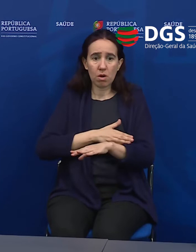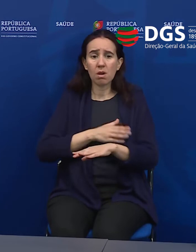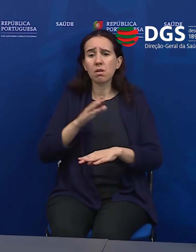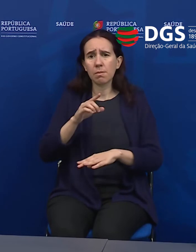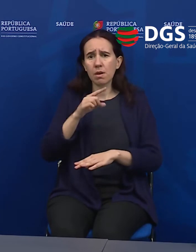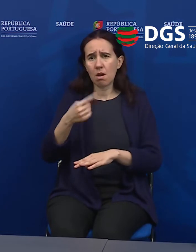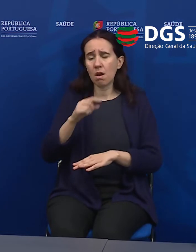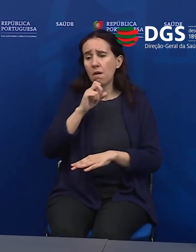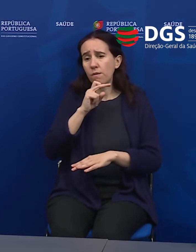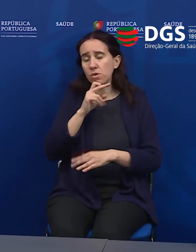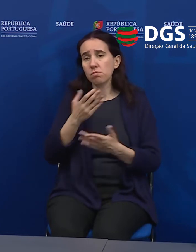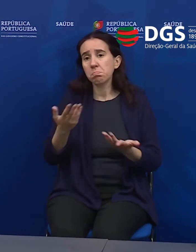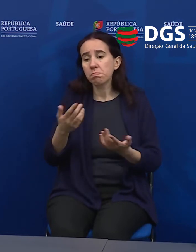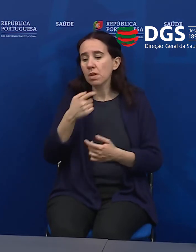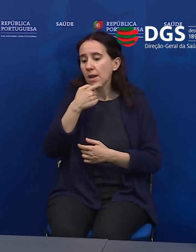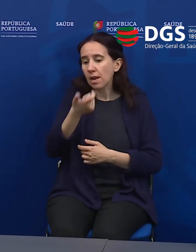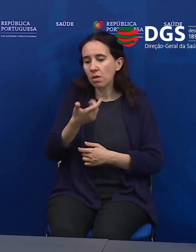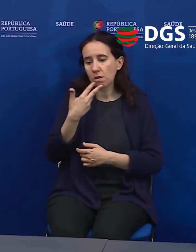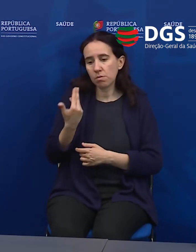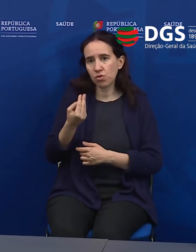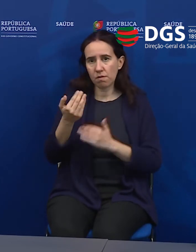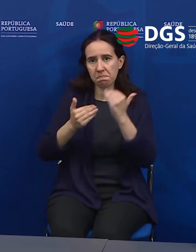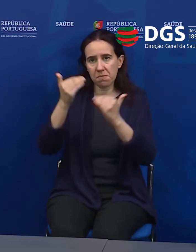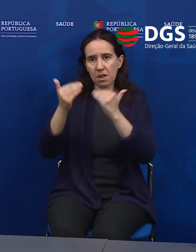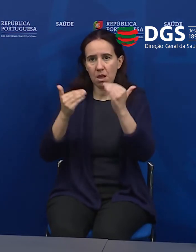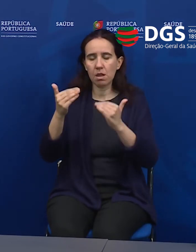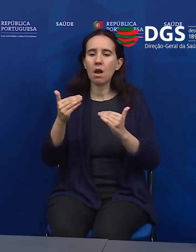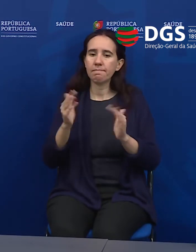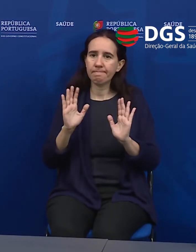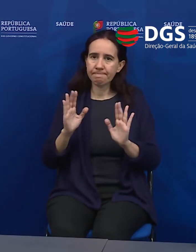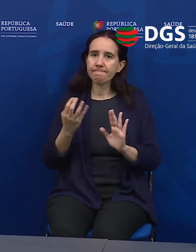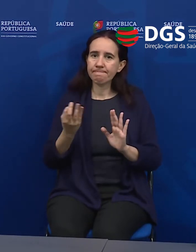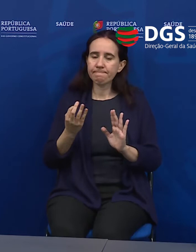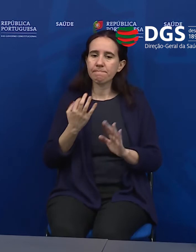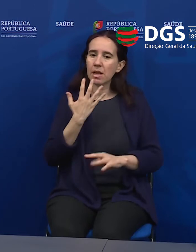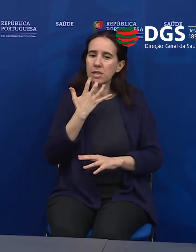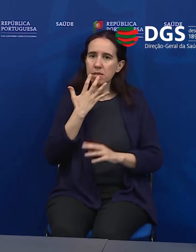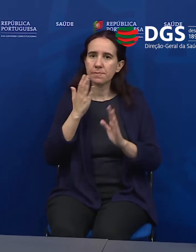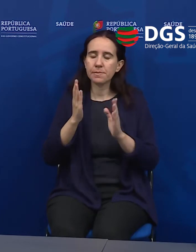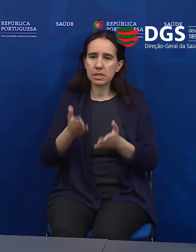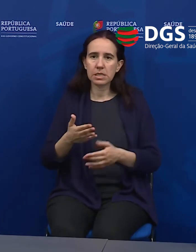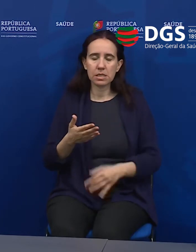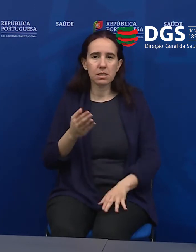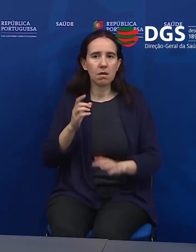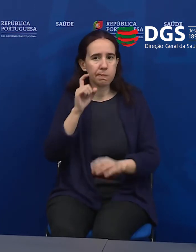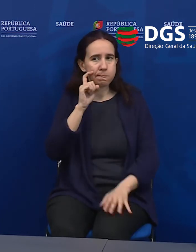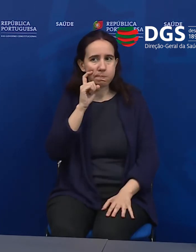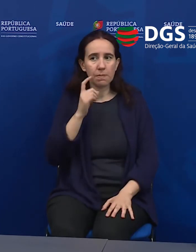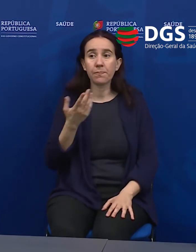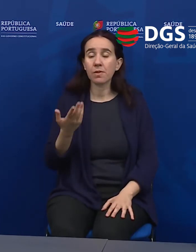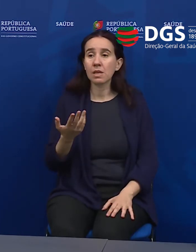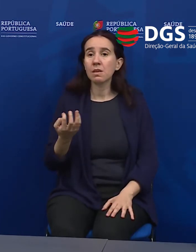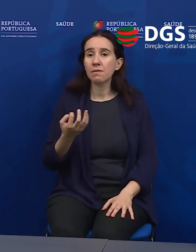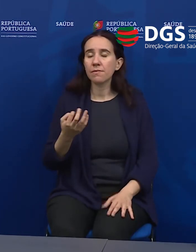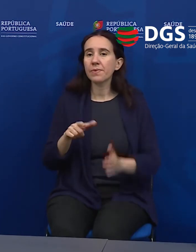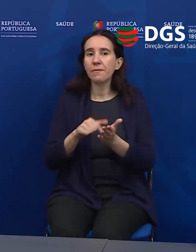avós, enfim, com netos ainda jovens destas idades, aqui sim têm que ser observadas precauções. E é o